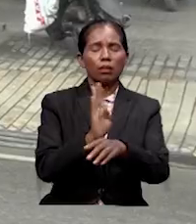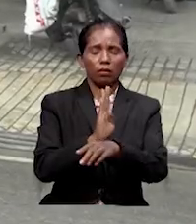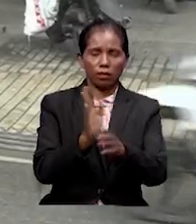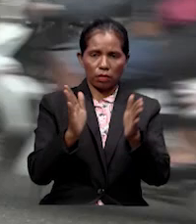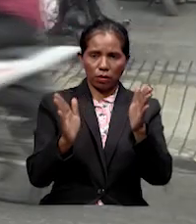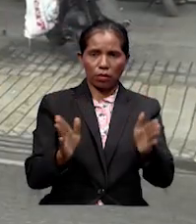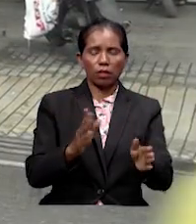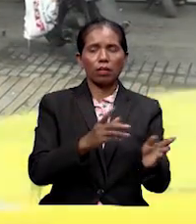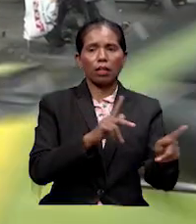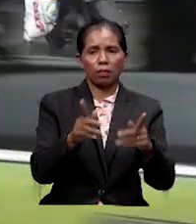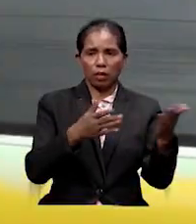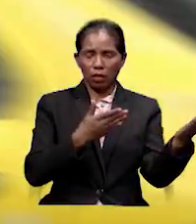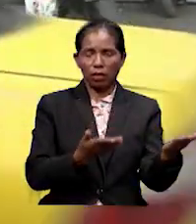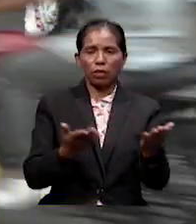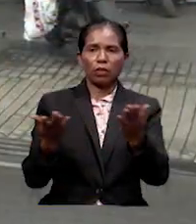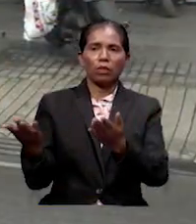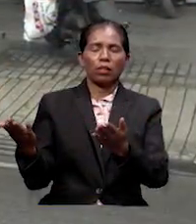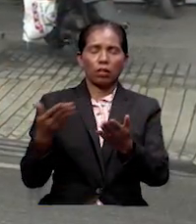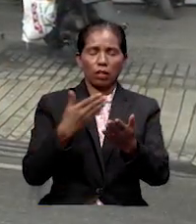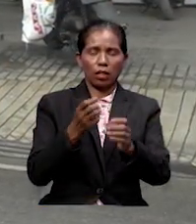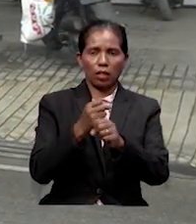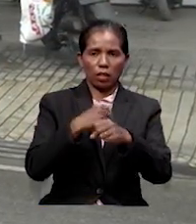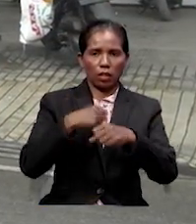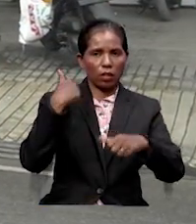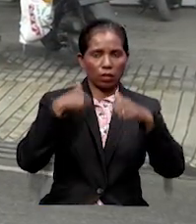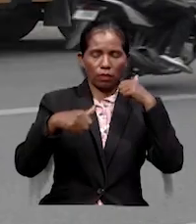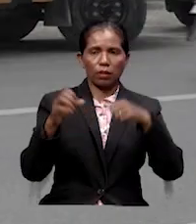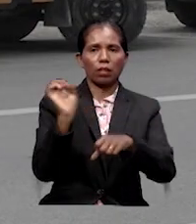produtor, importador sira nebe halau atividade